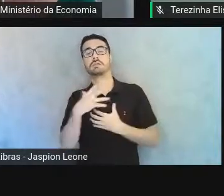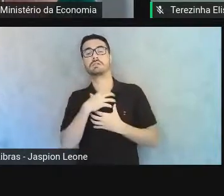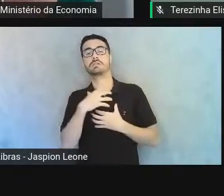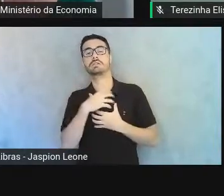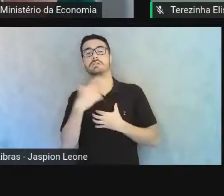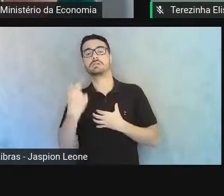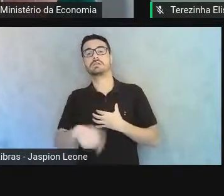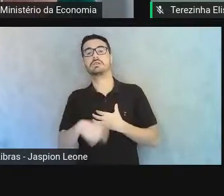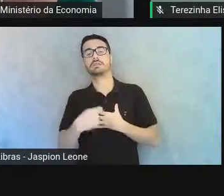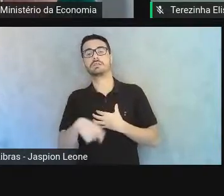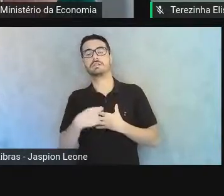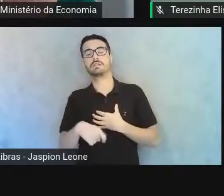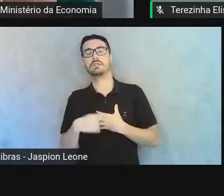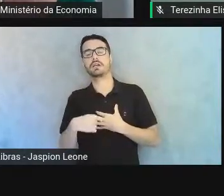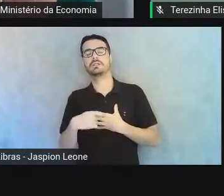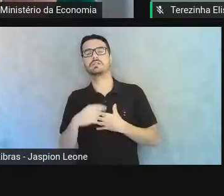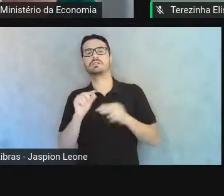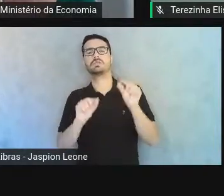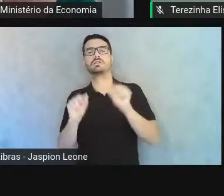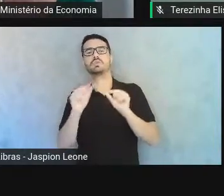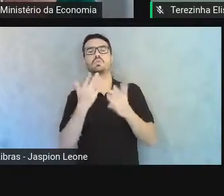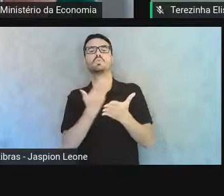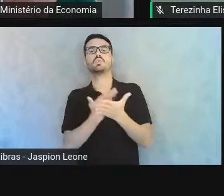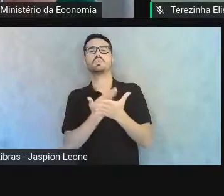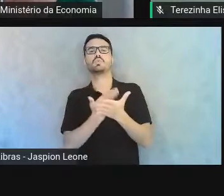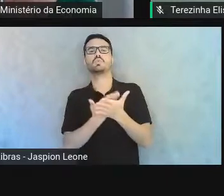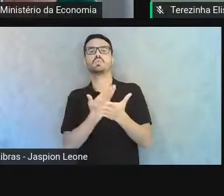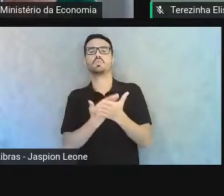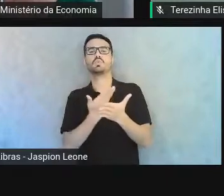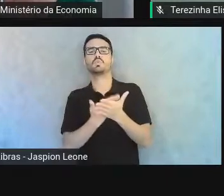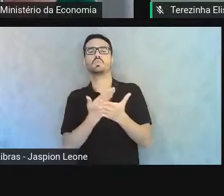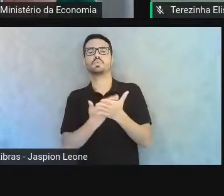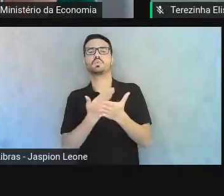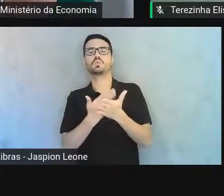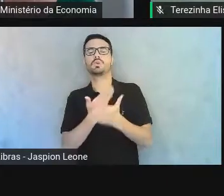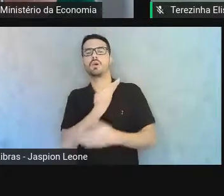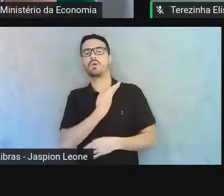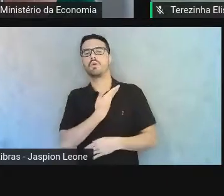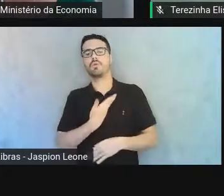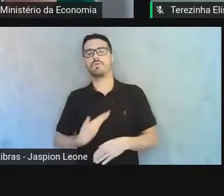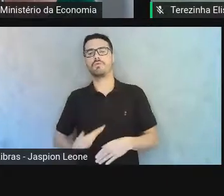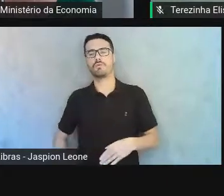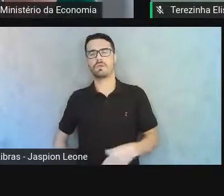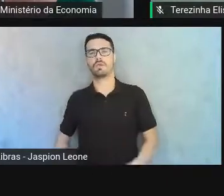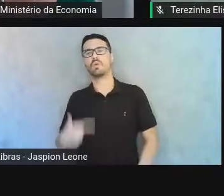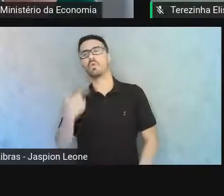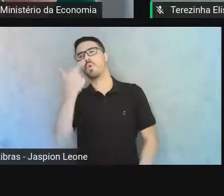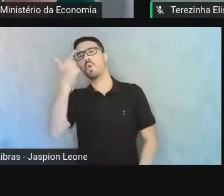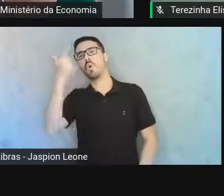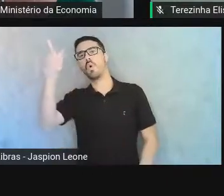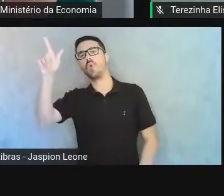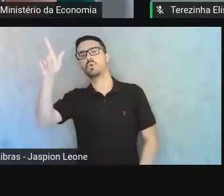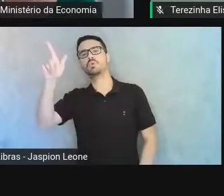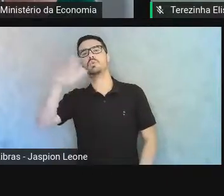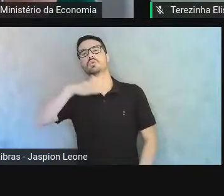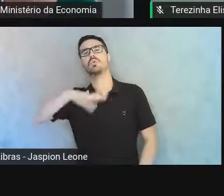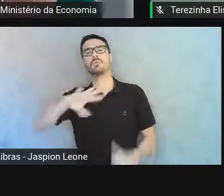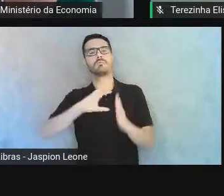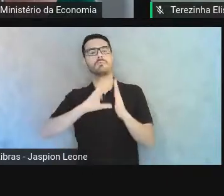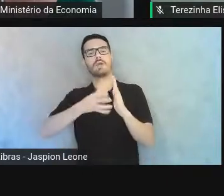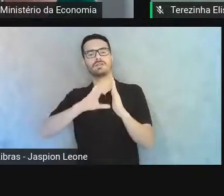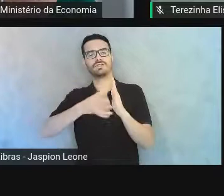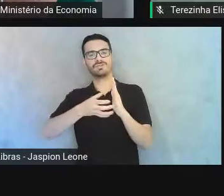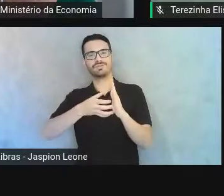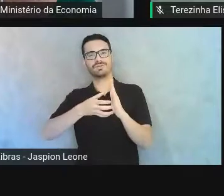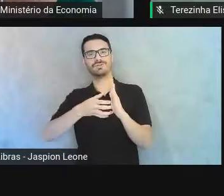necessidade de estudar governos de outros partidos, né,